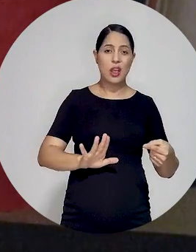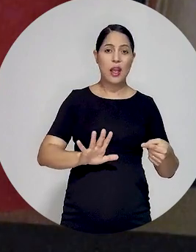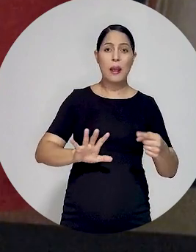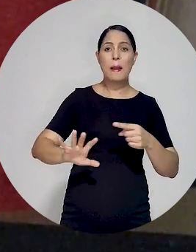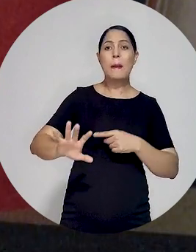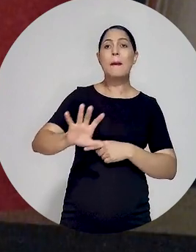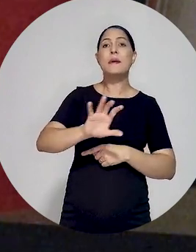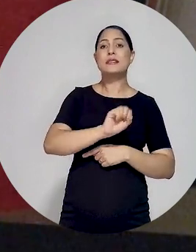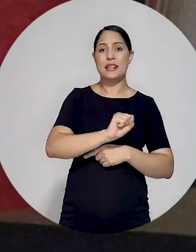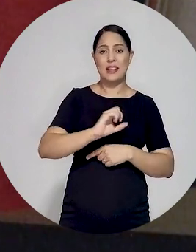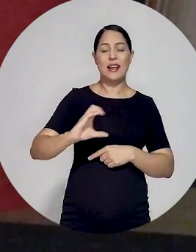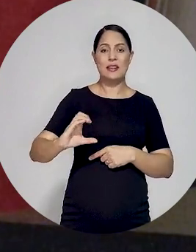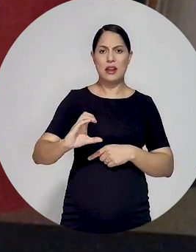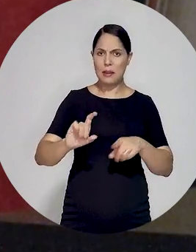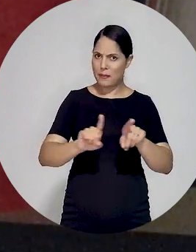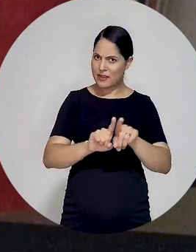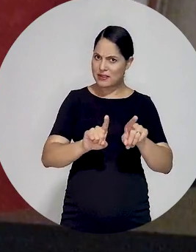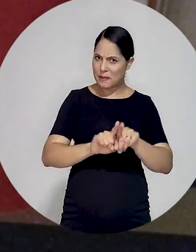mas representa